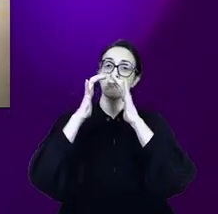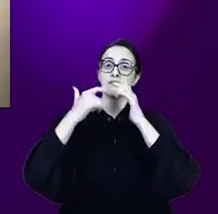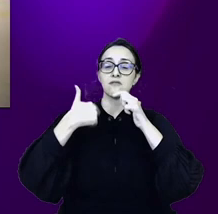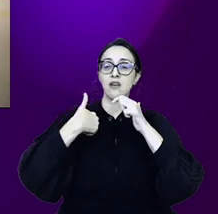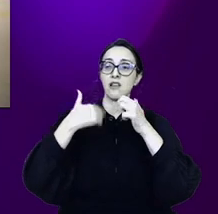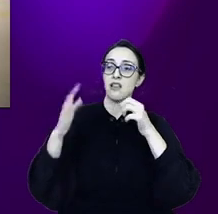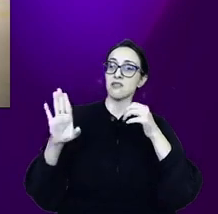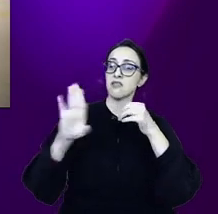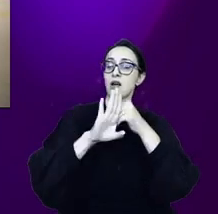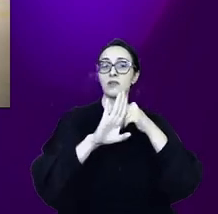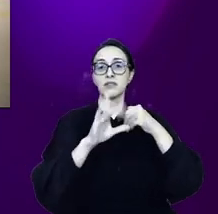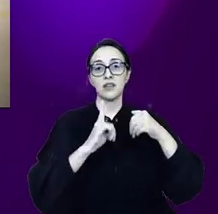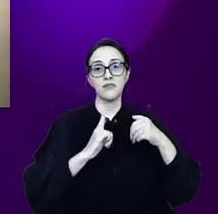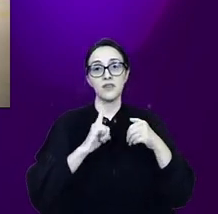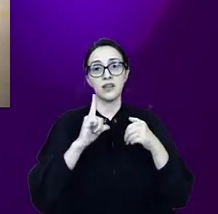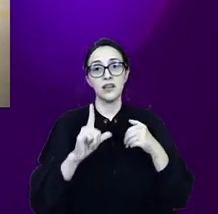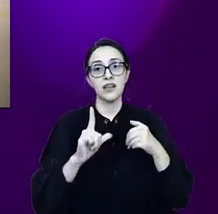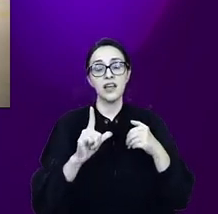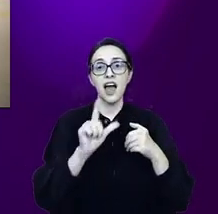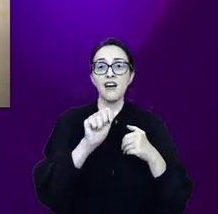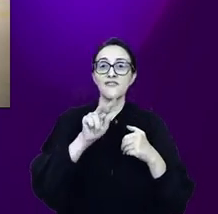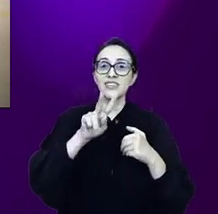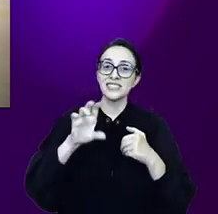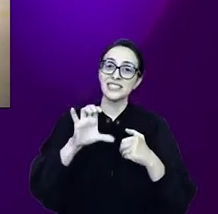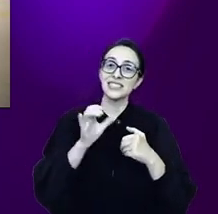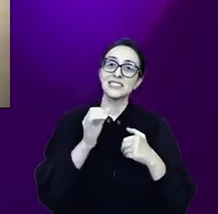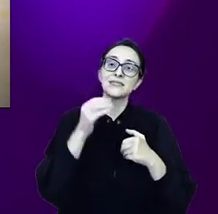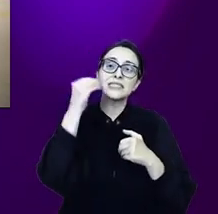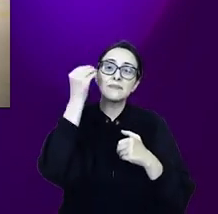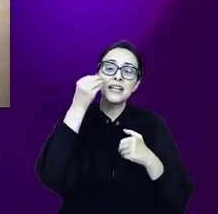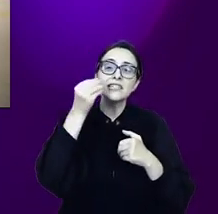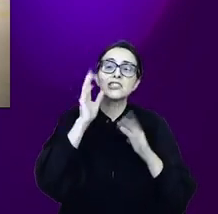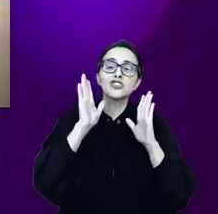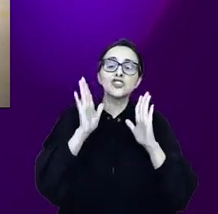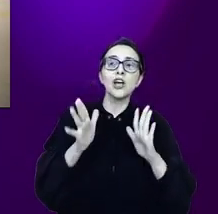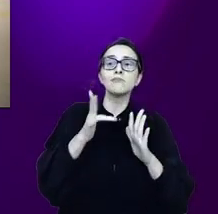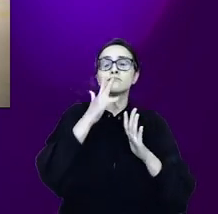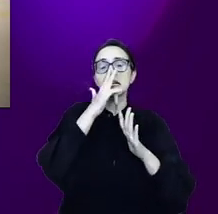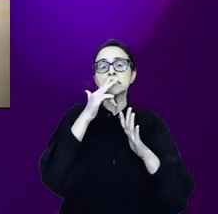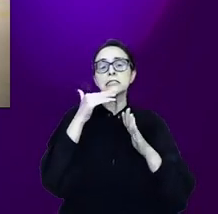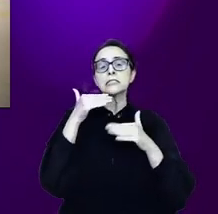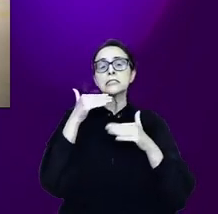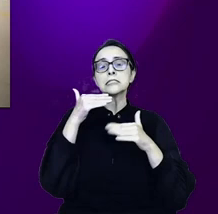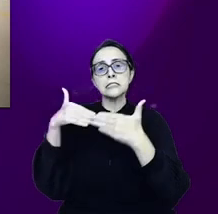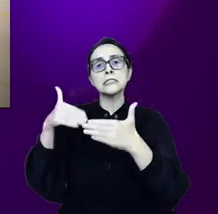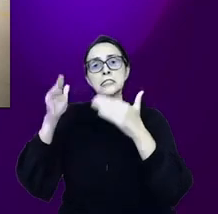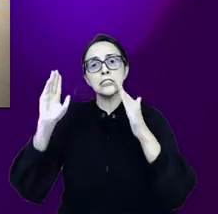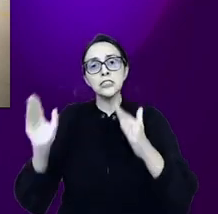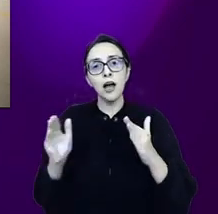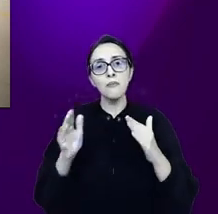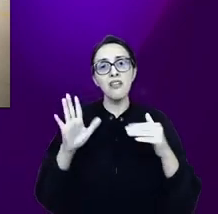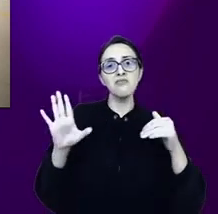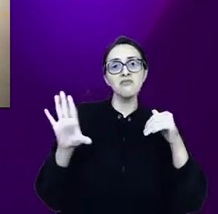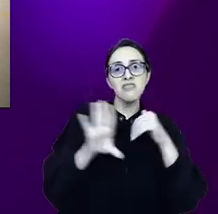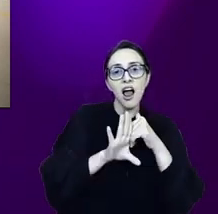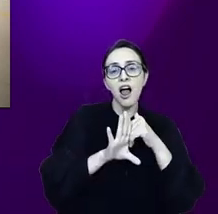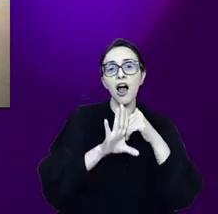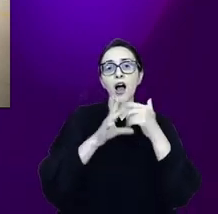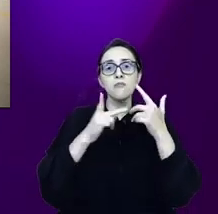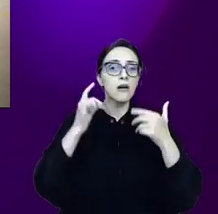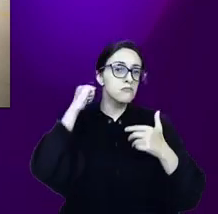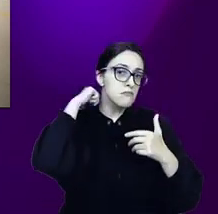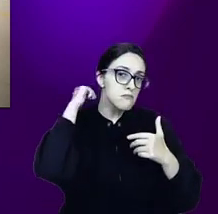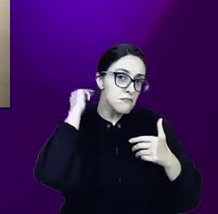crânio. Enquanto para o AVC essa experiência já é muito mais madura, enquanto para traumas raquimedulares essa experiência